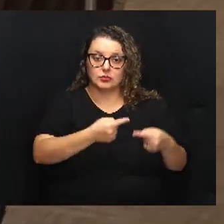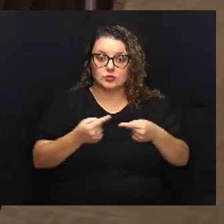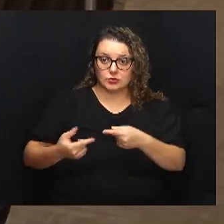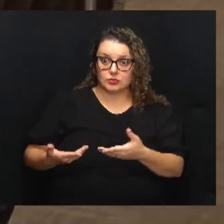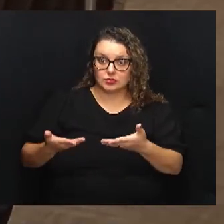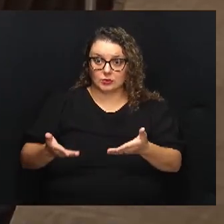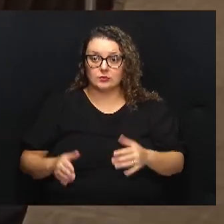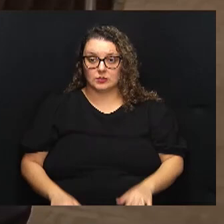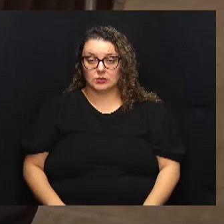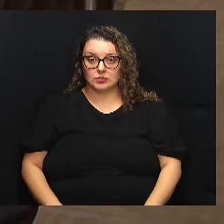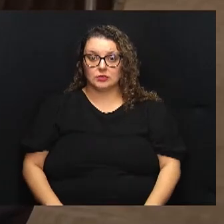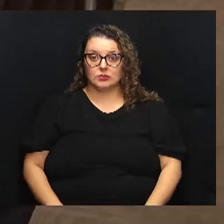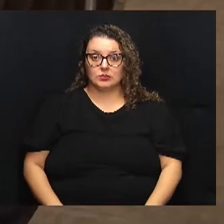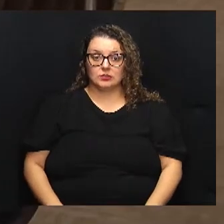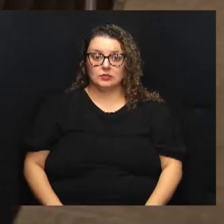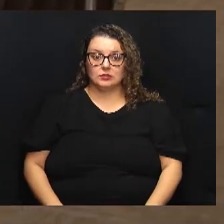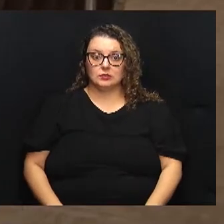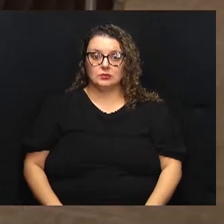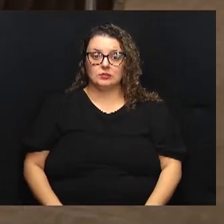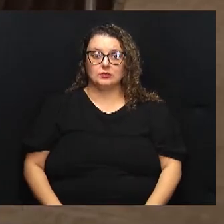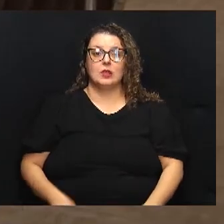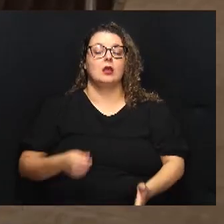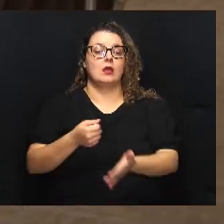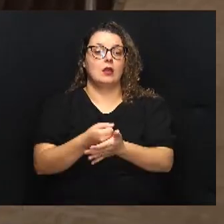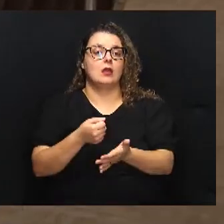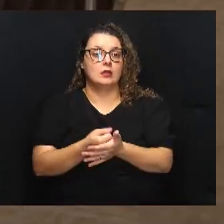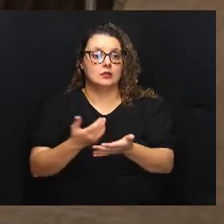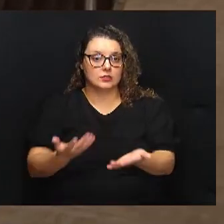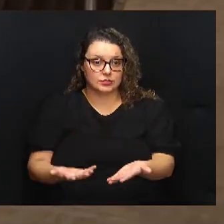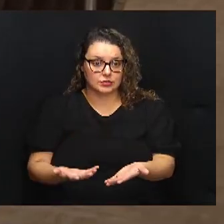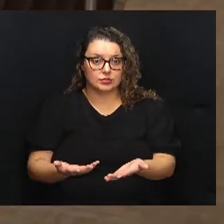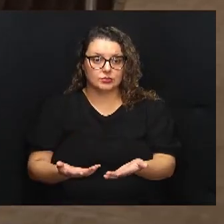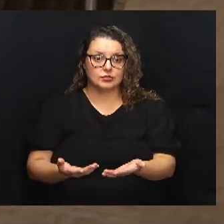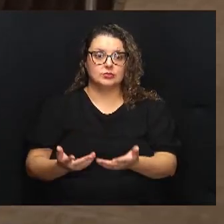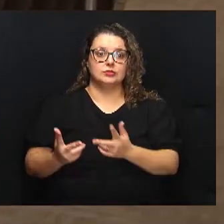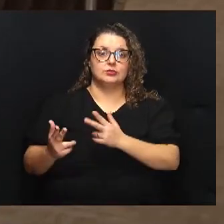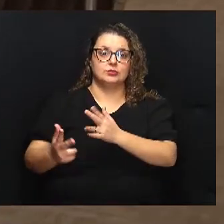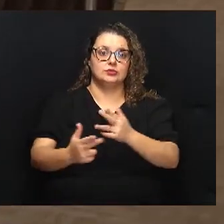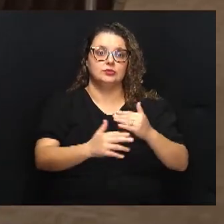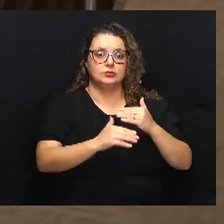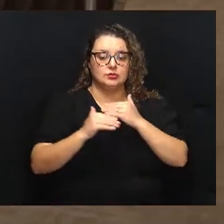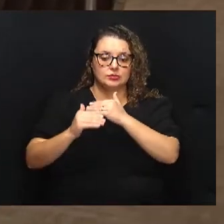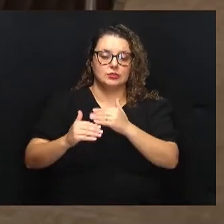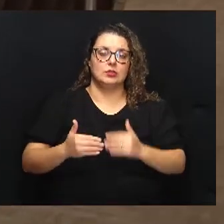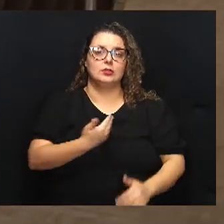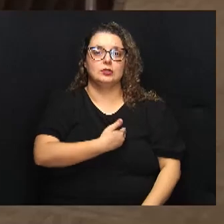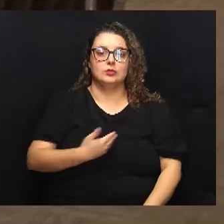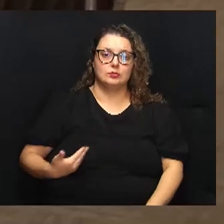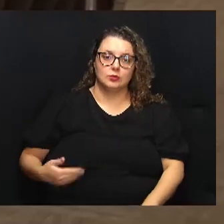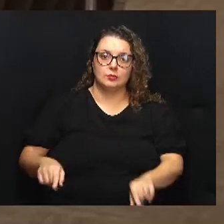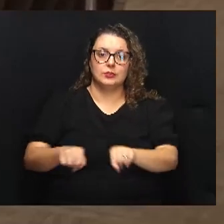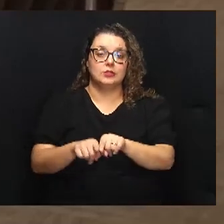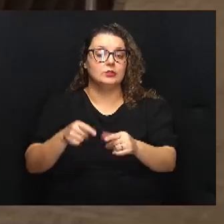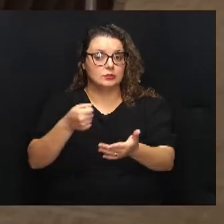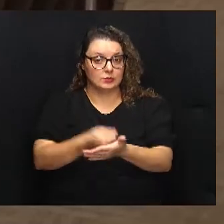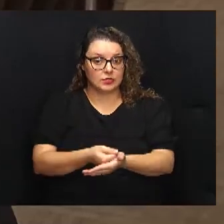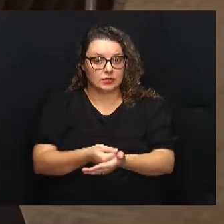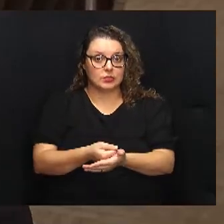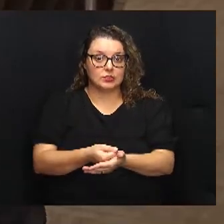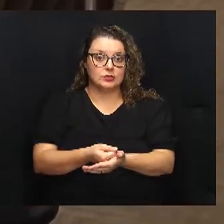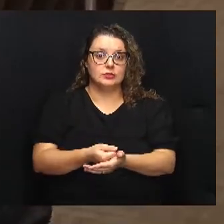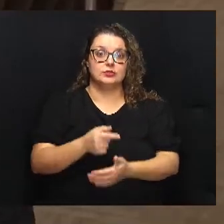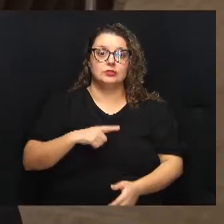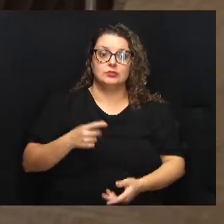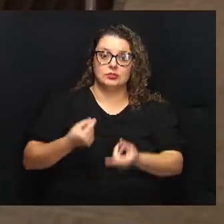sobre isso, né? Sobre a garantia de um serviço universal e público, né? E também a garantia de se ter